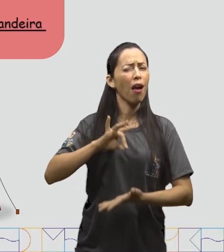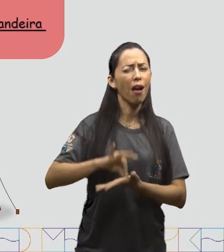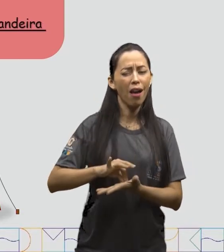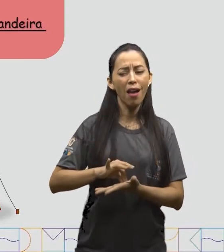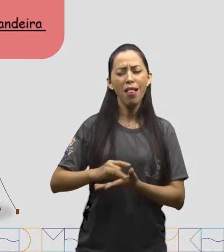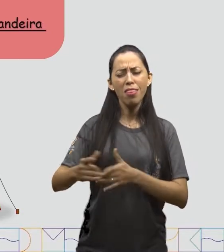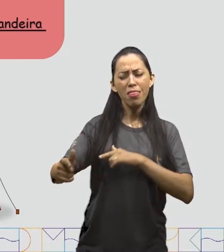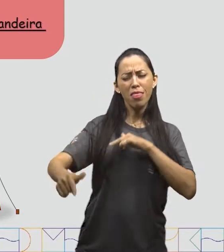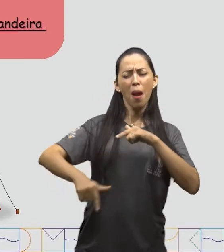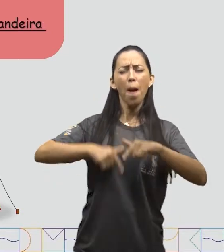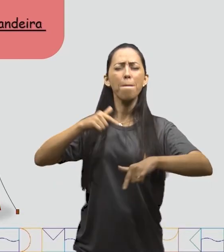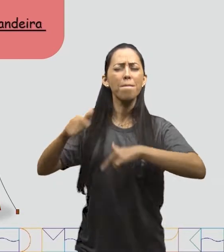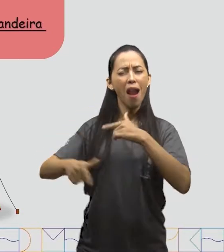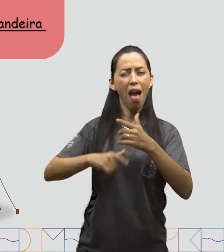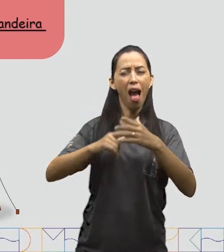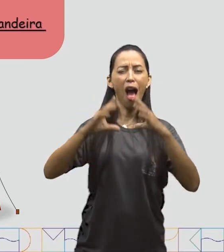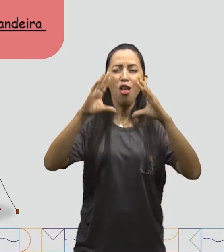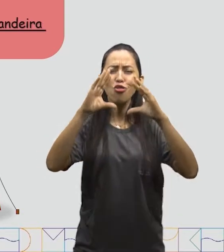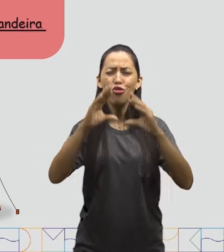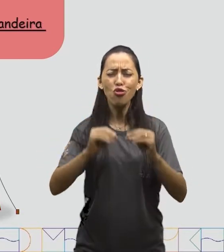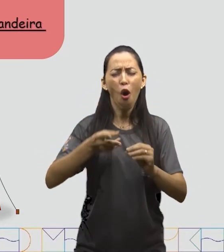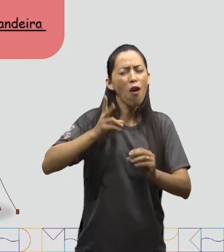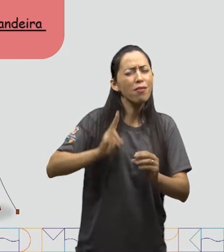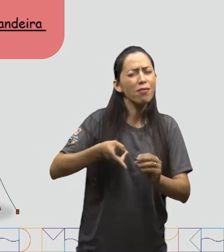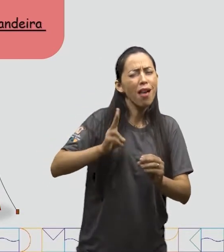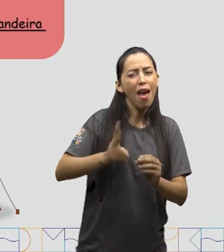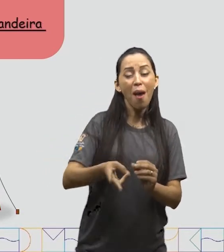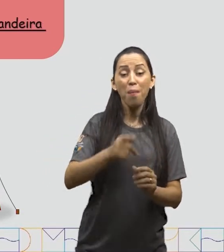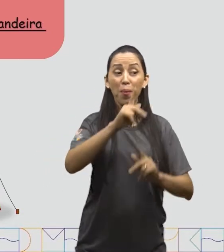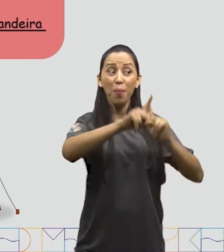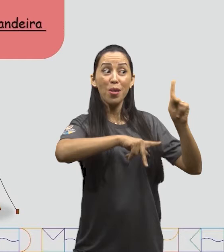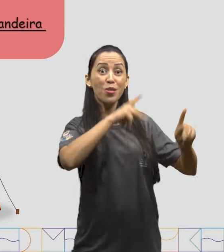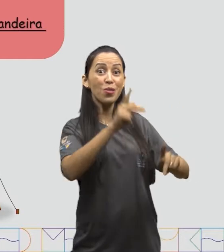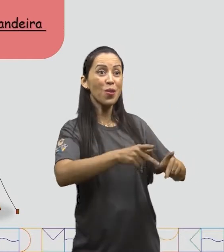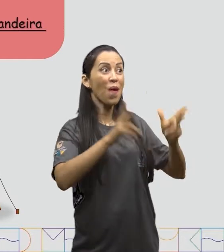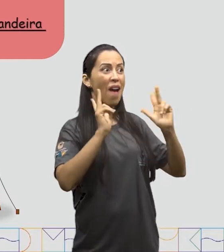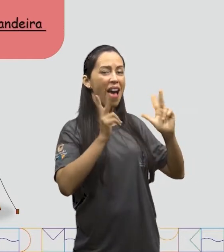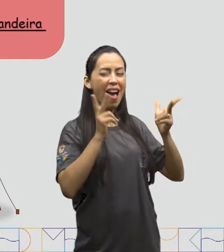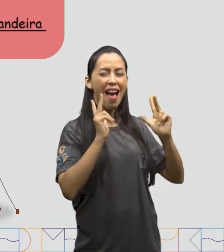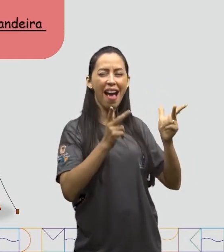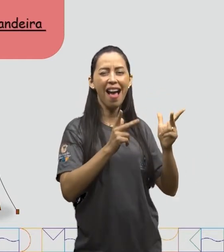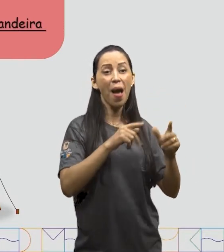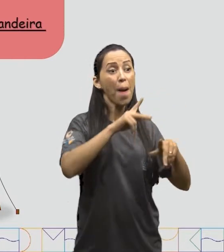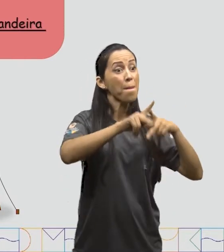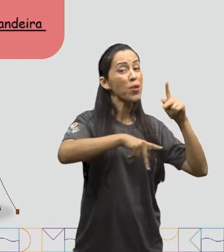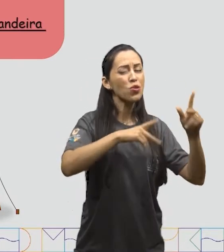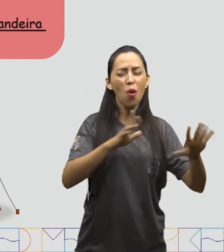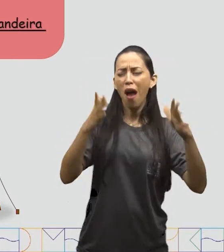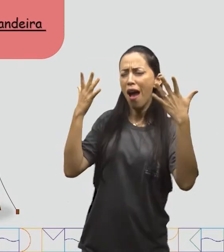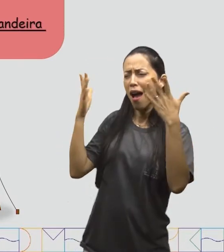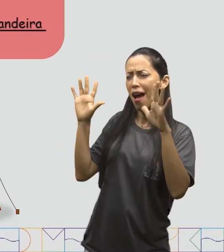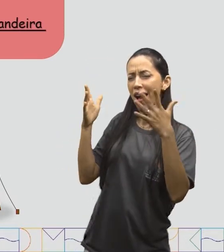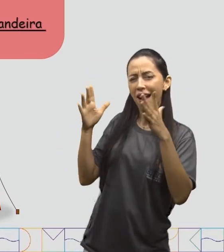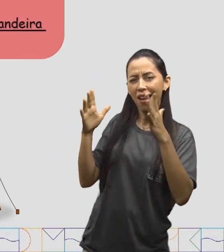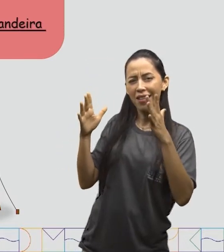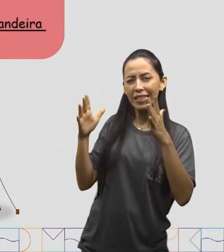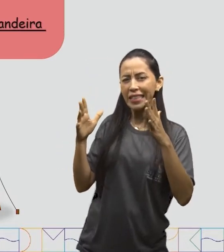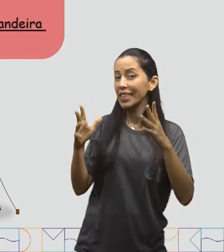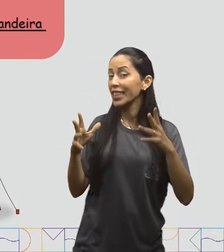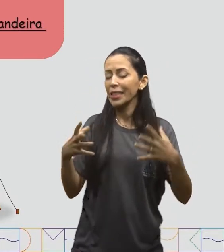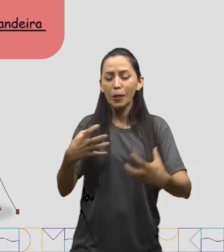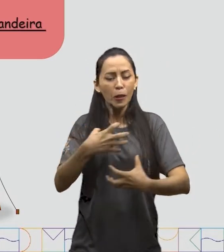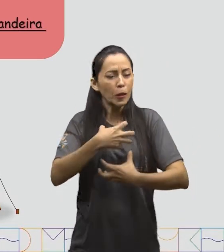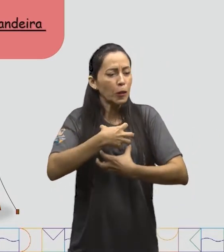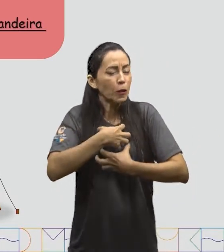original! Trabalhar todas as noites, divertindo o pessoal. Os aplausos da plateia,